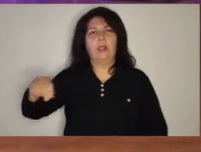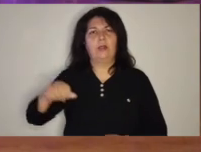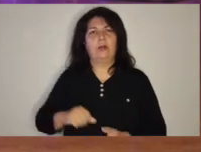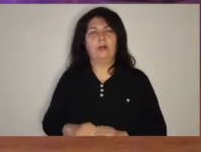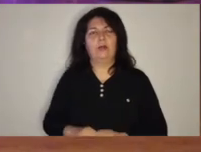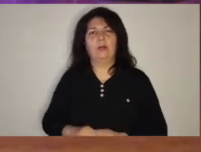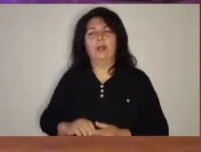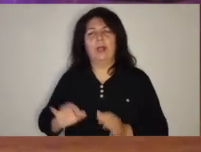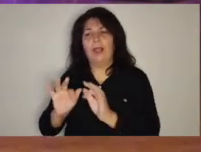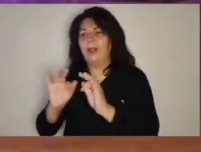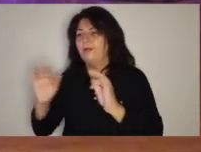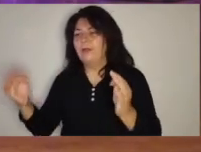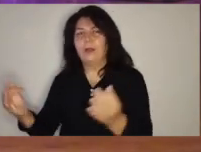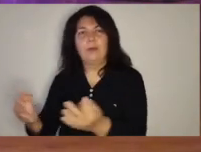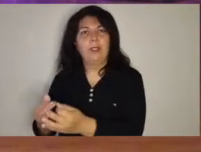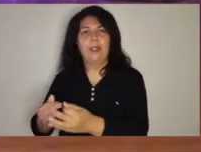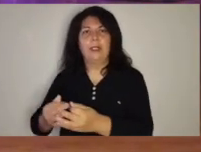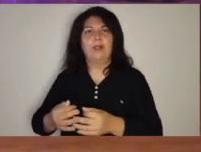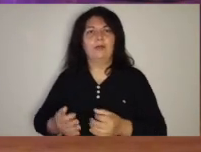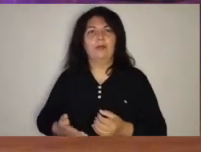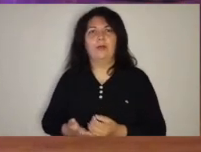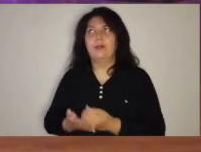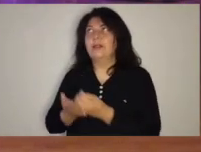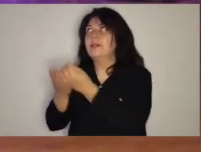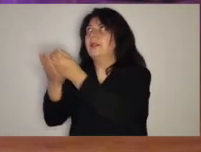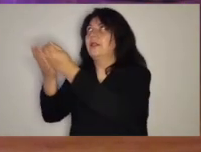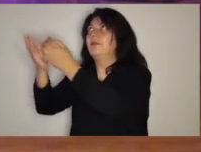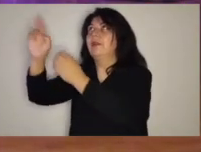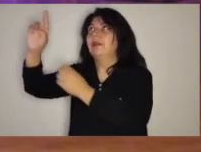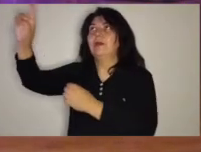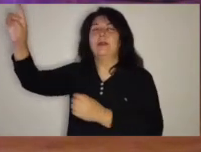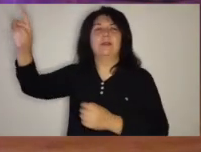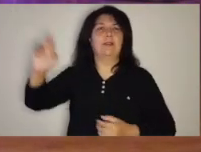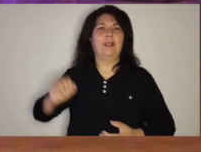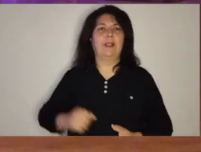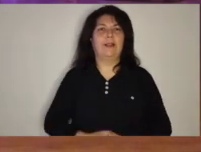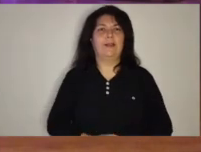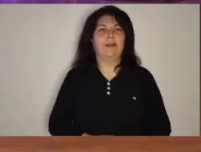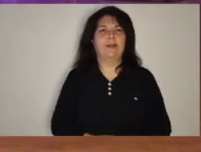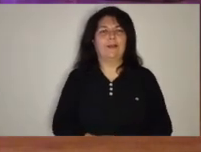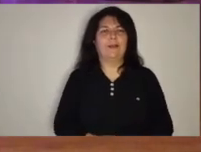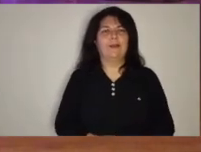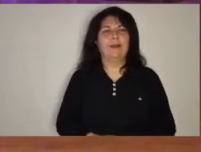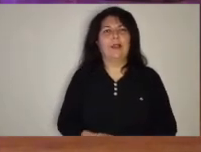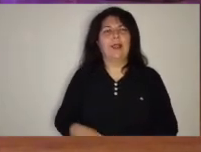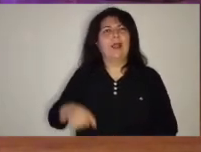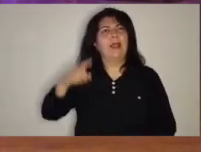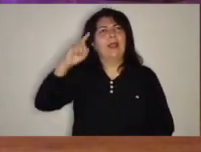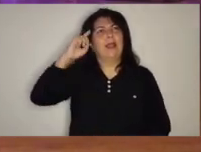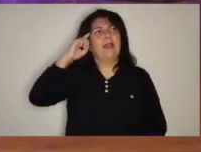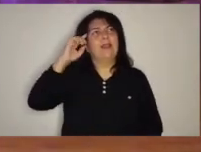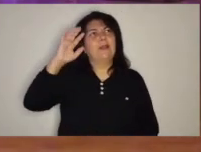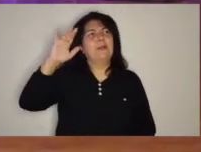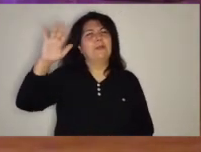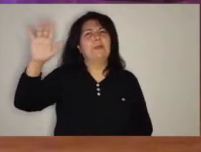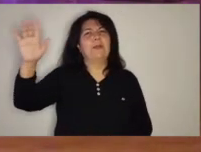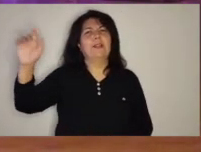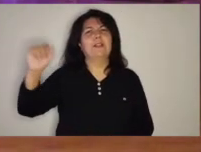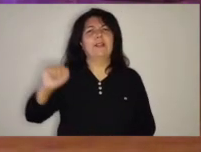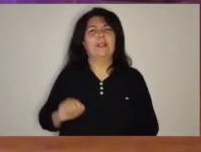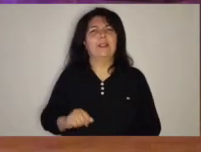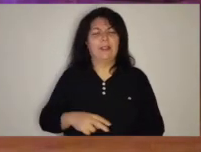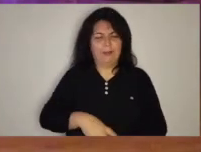os seus irmãos, 62 pessoas vão servir continuamente na casa do Senhor. Irmãos, isso